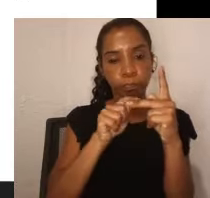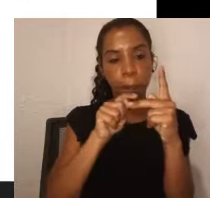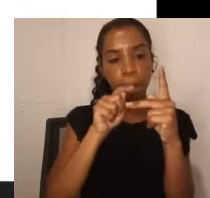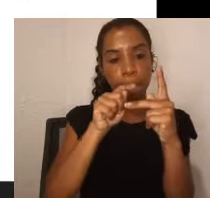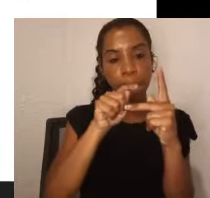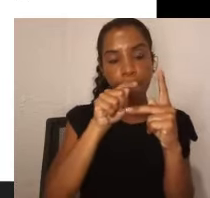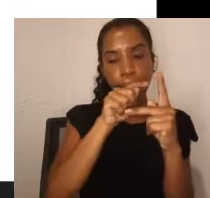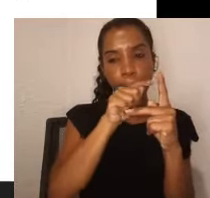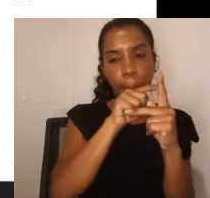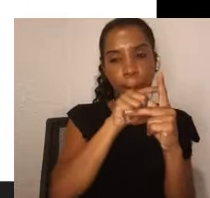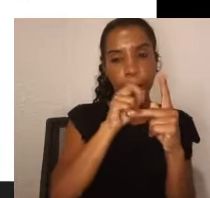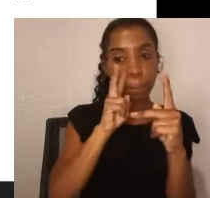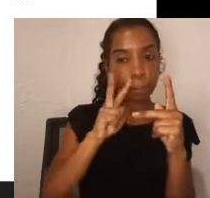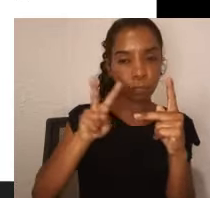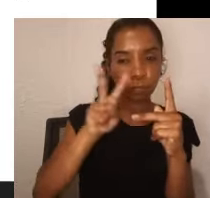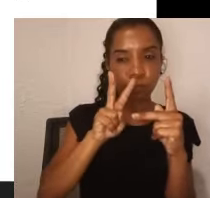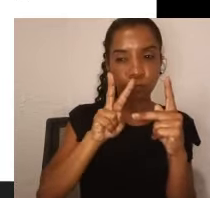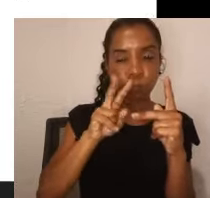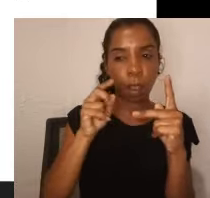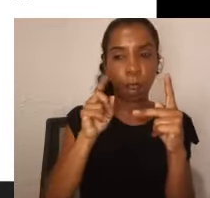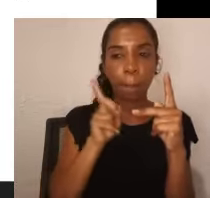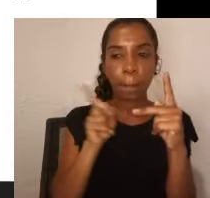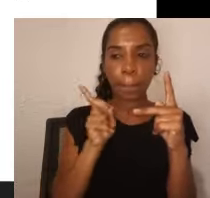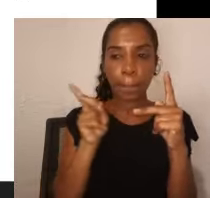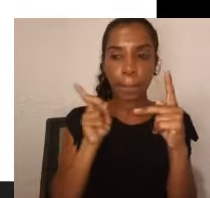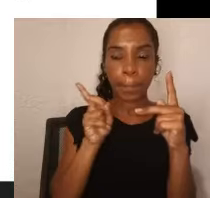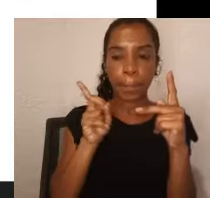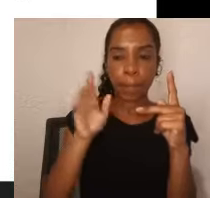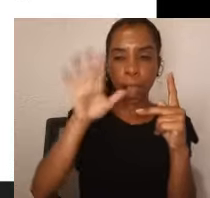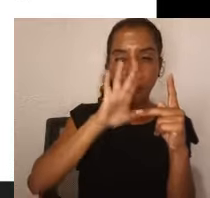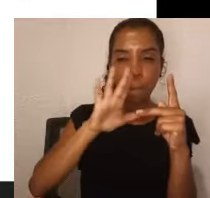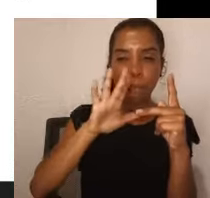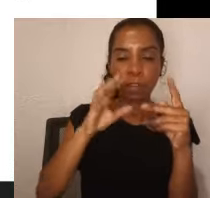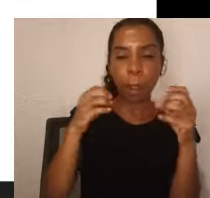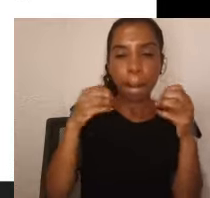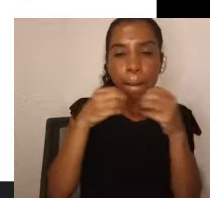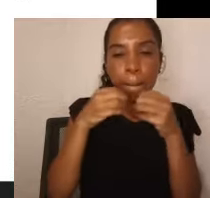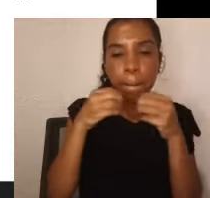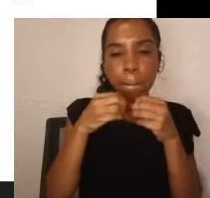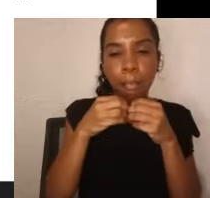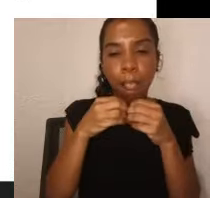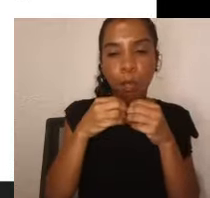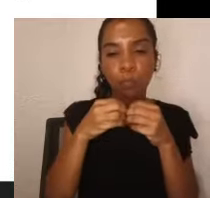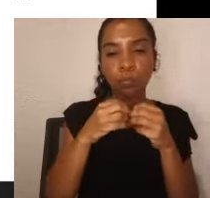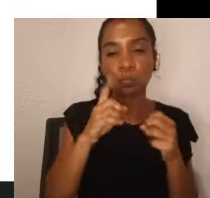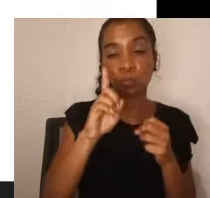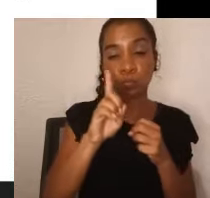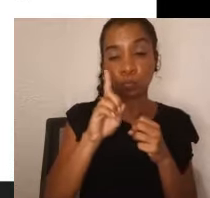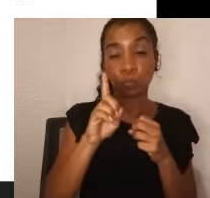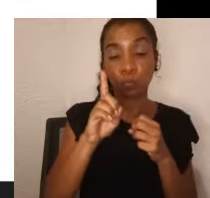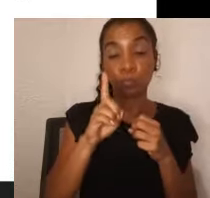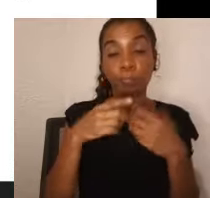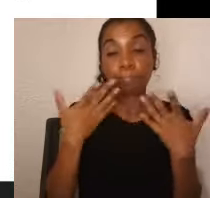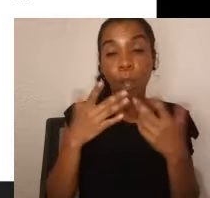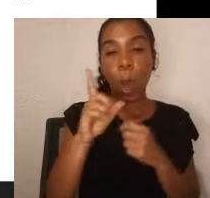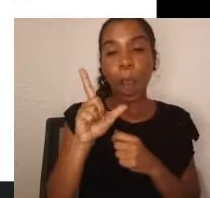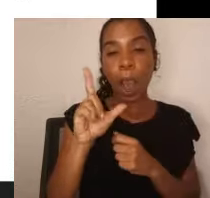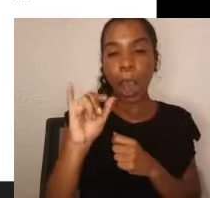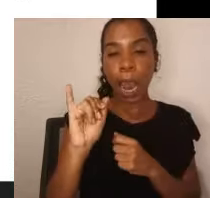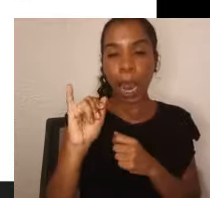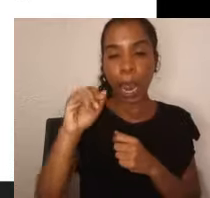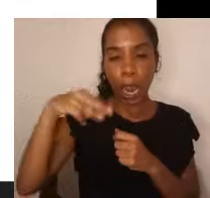estão vendo aqui, que a imagem ela se aproxima cada vez mais de 1. Então, o